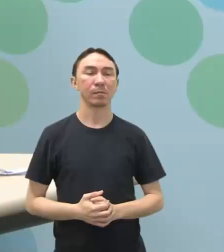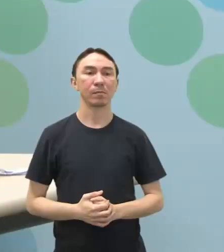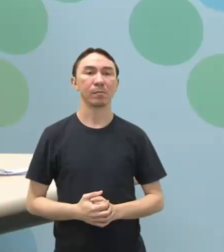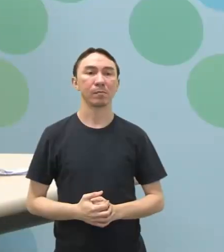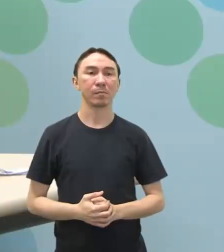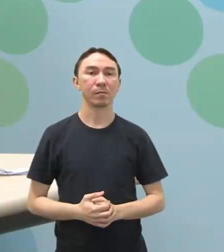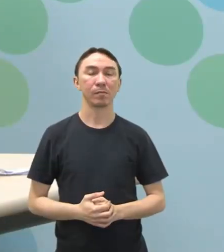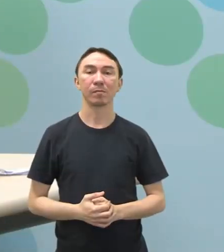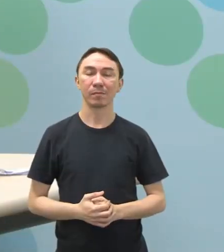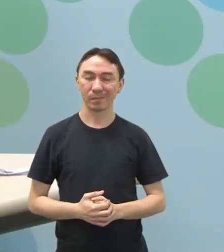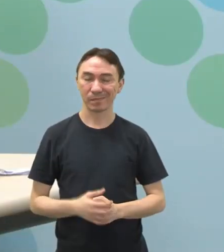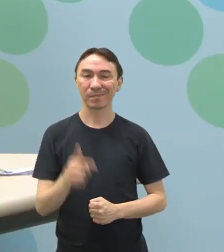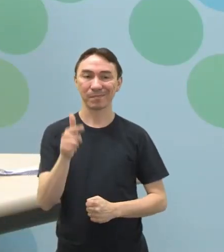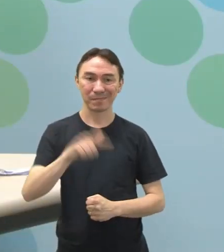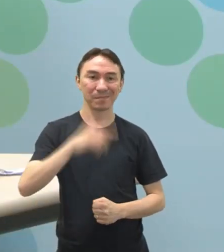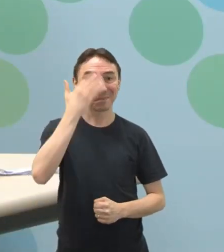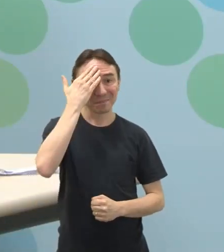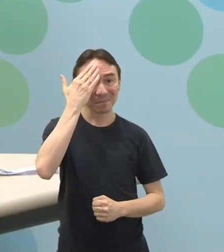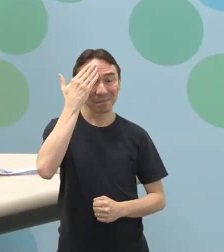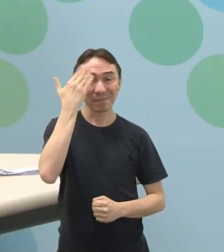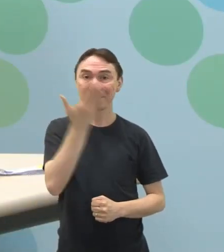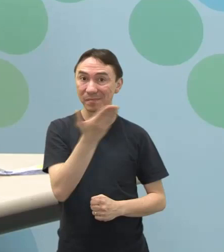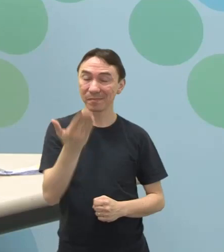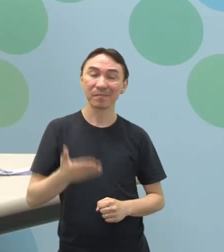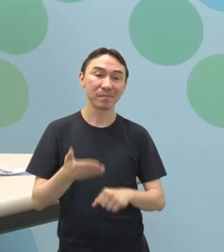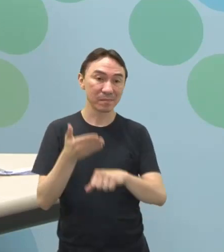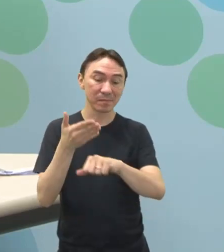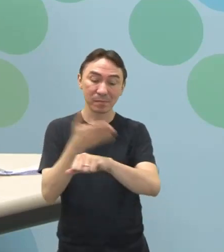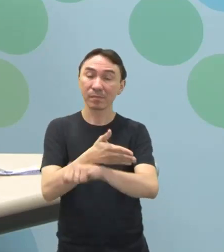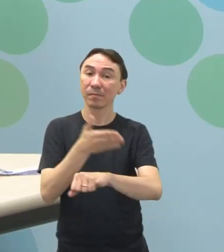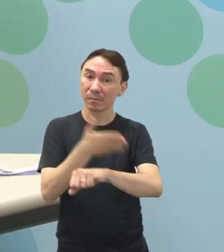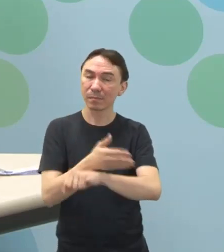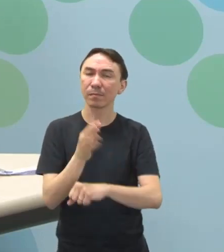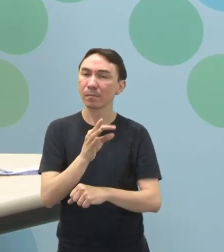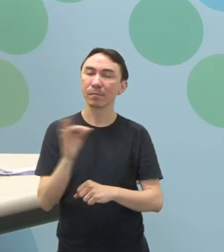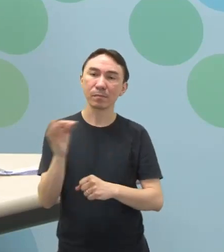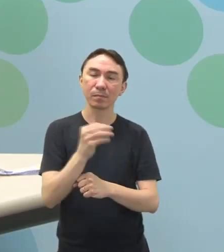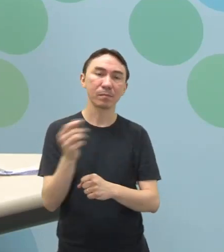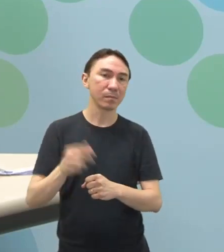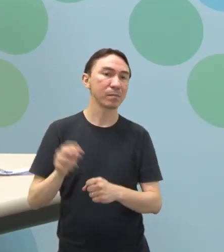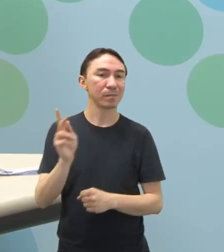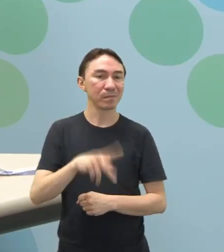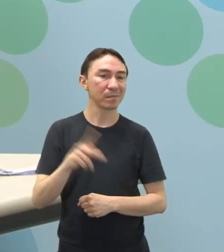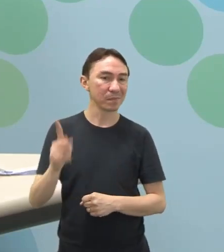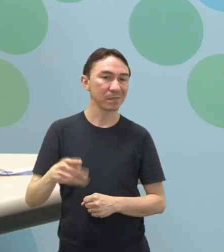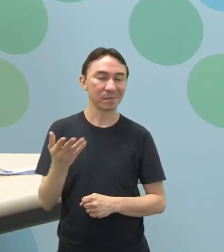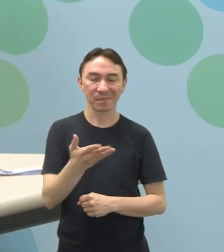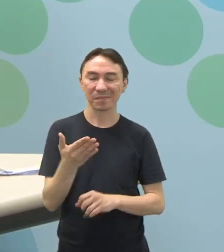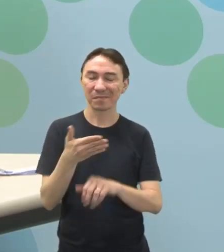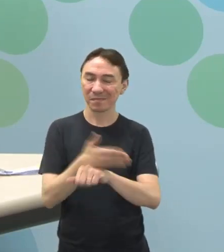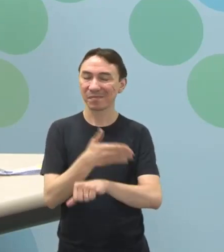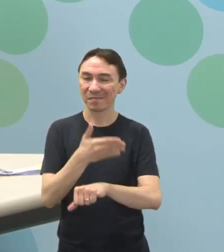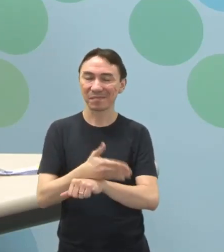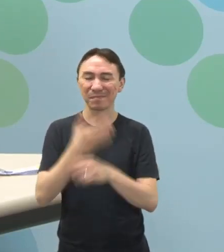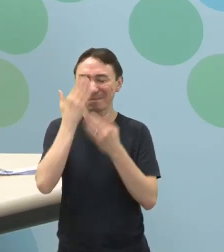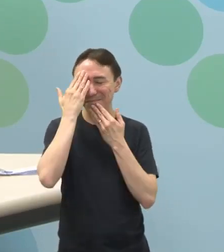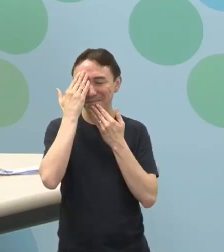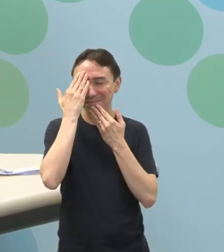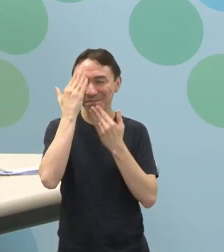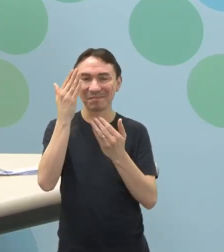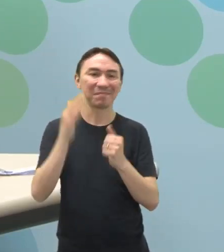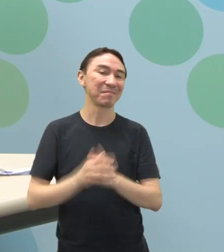E mais uma vez muito obrigado pela participação de todos os professores agradecemos a imensamente a participação de Todos